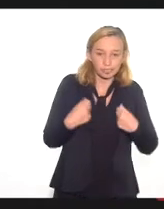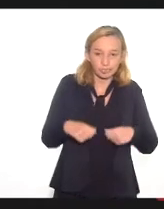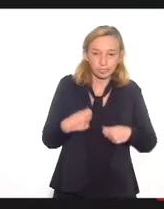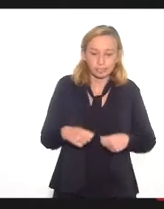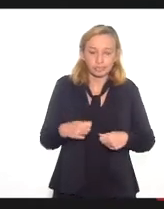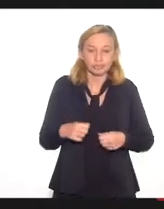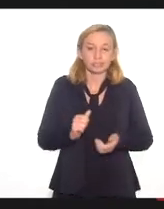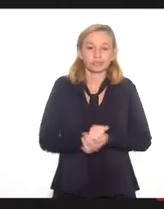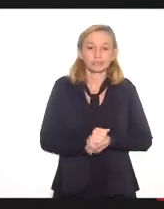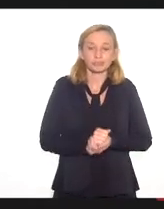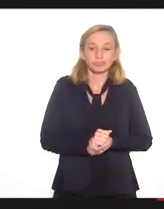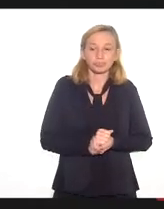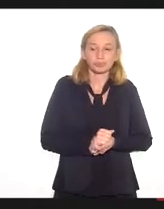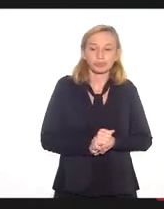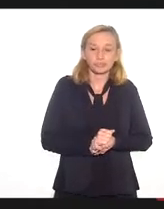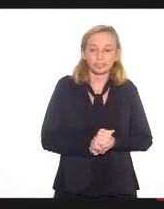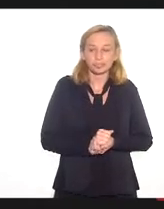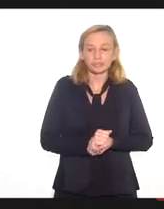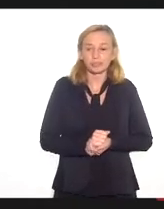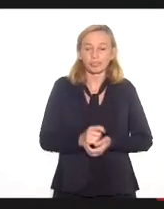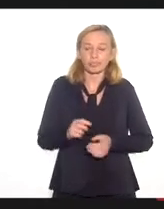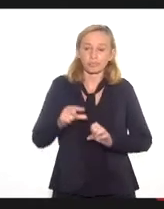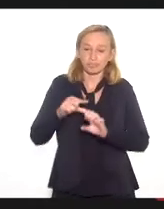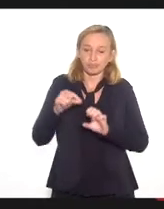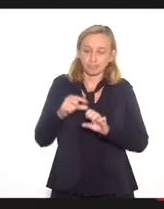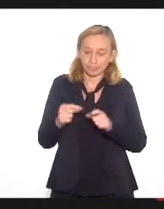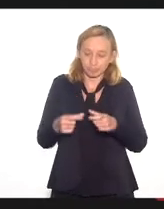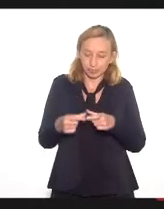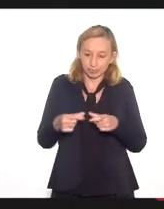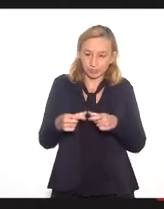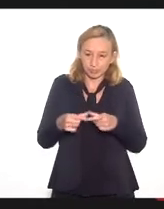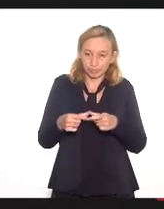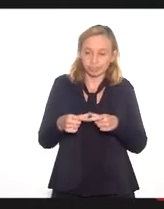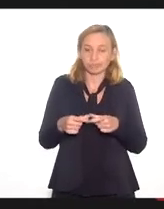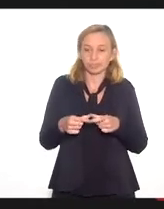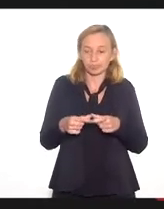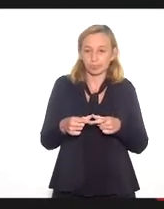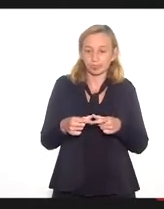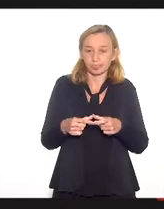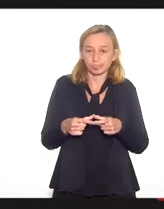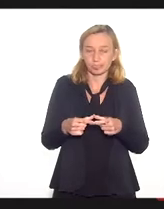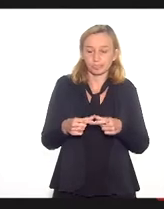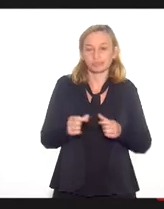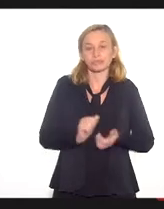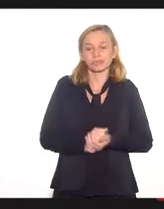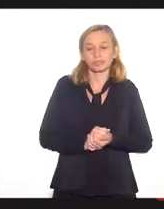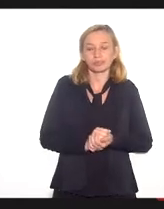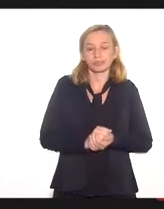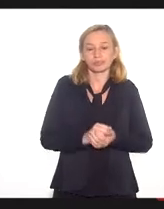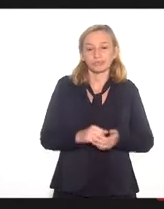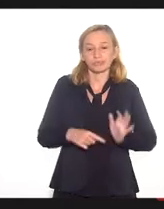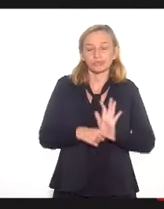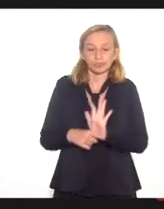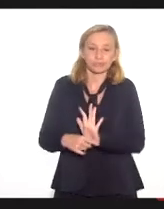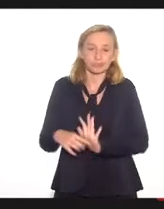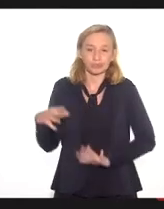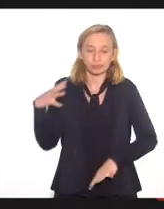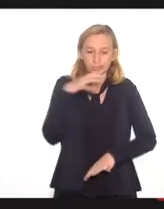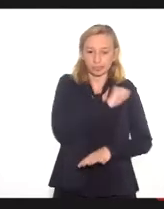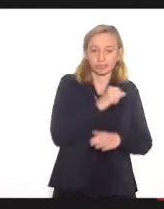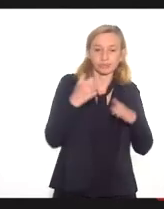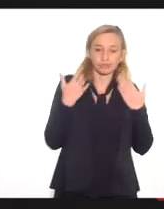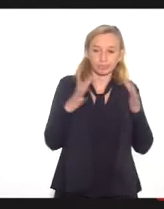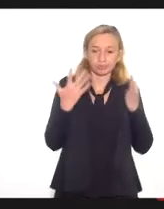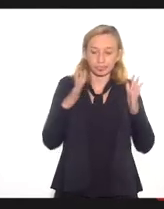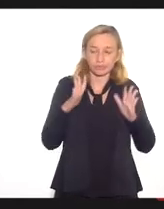suplementar e também para pequenos empresários que isso seja implantado da forma mais rápida possível e parabenizar